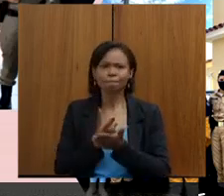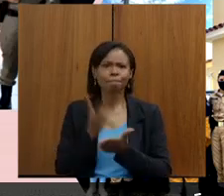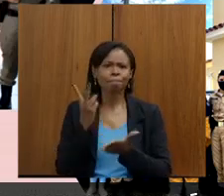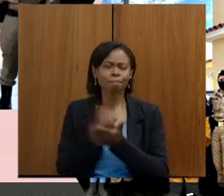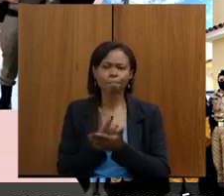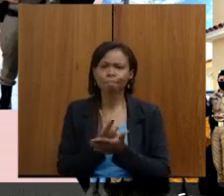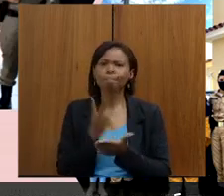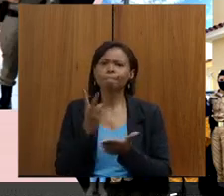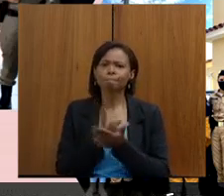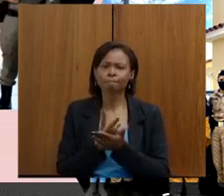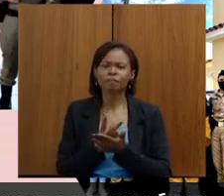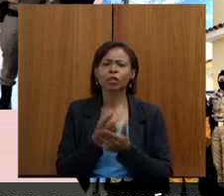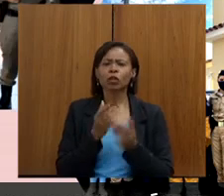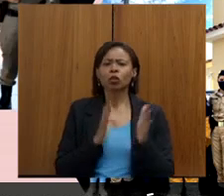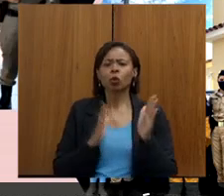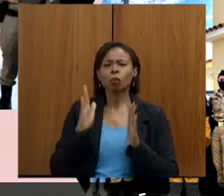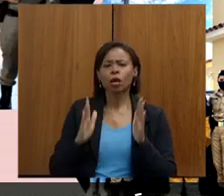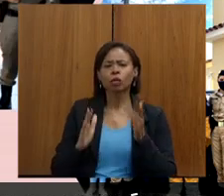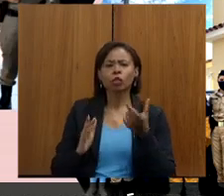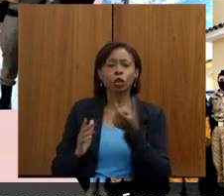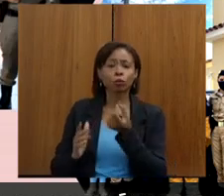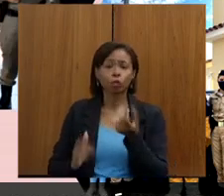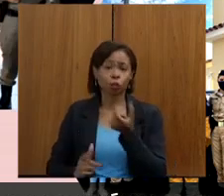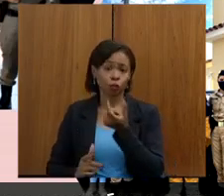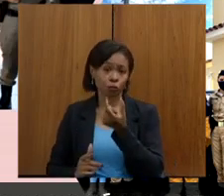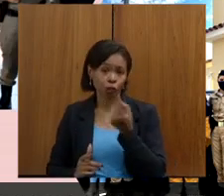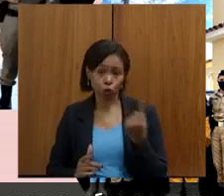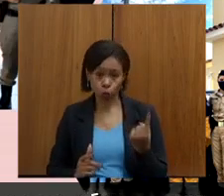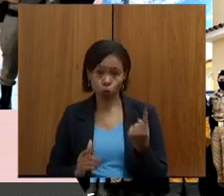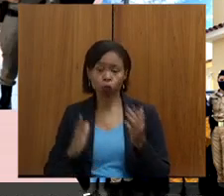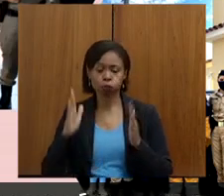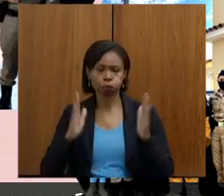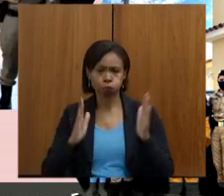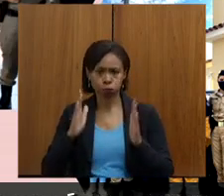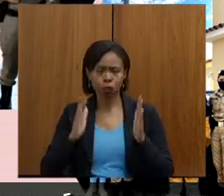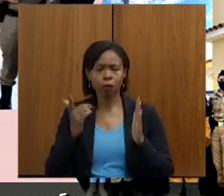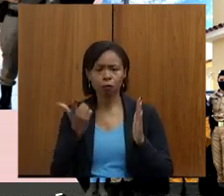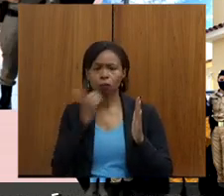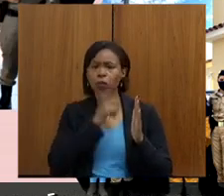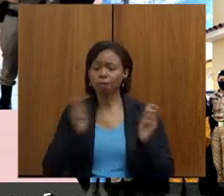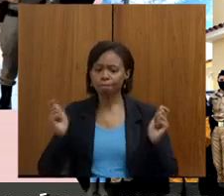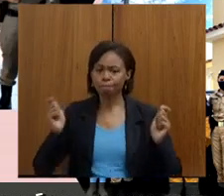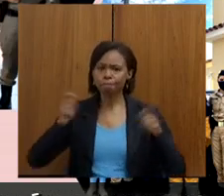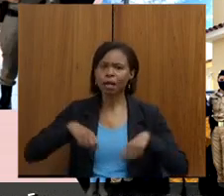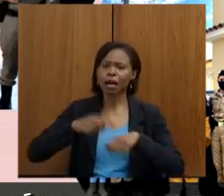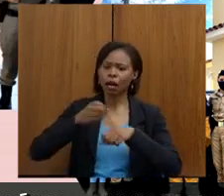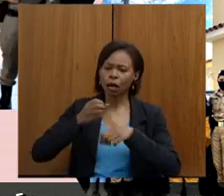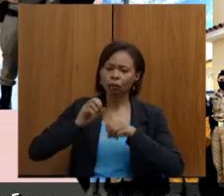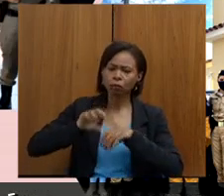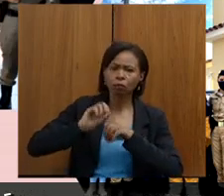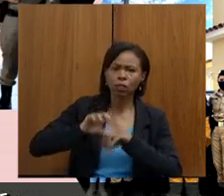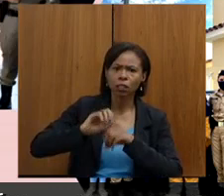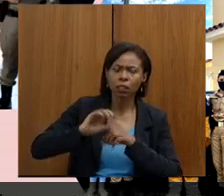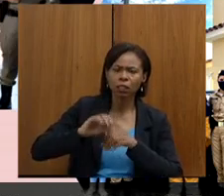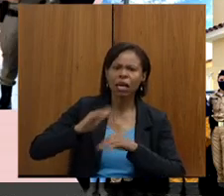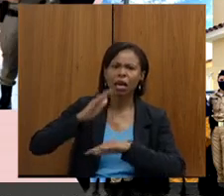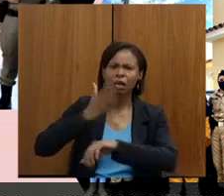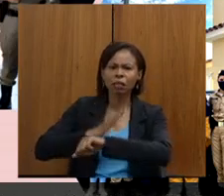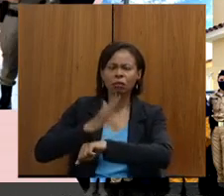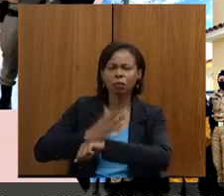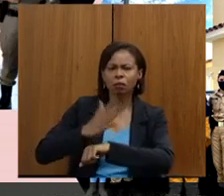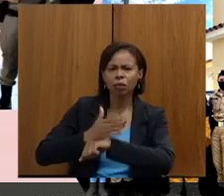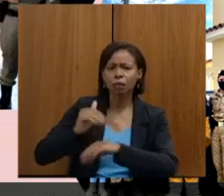conseguimos ainda nesse período aí de 2 mil 2021 capacitar né e passar esse treinamento para mais de